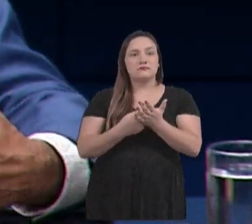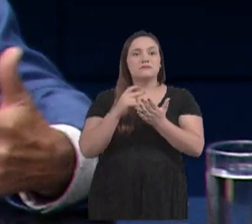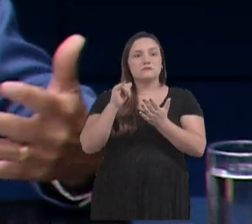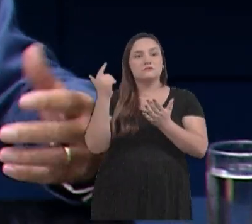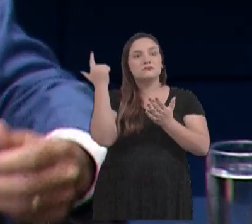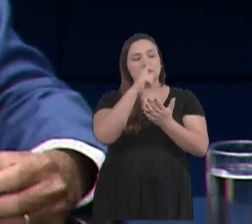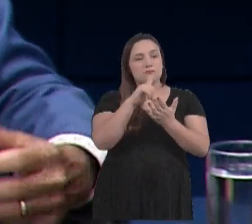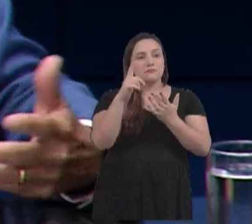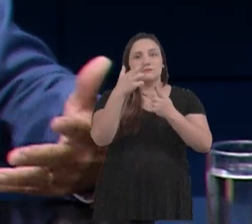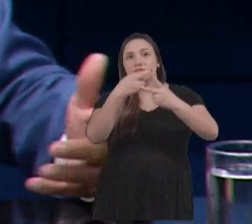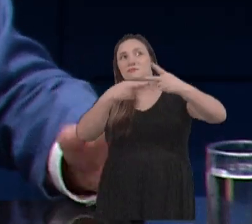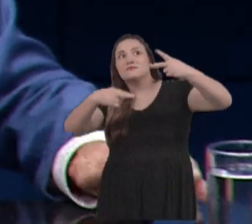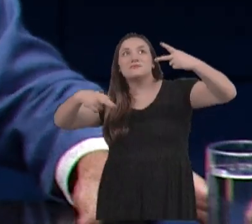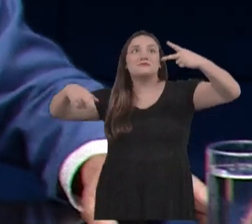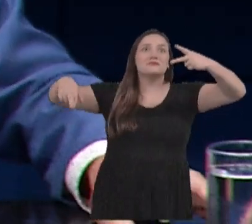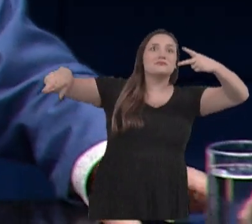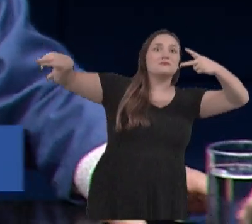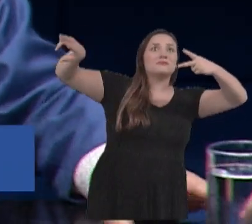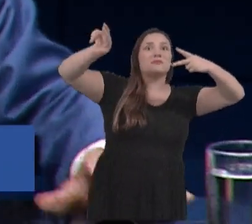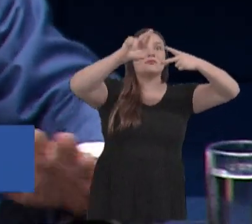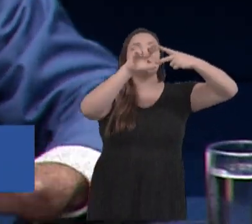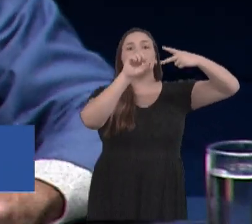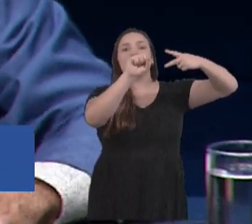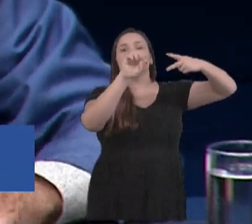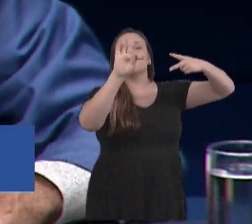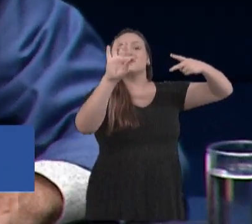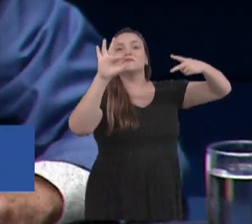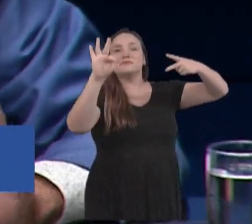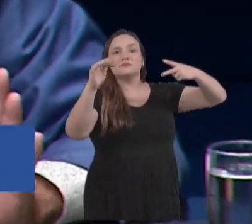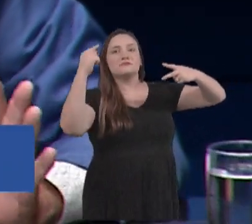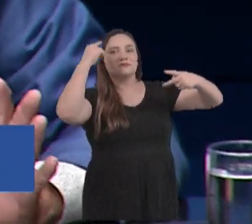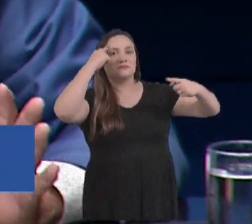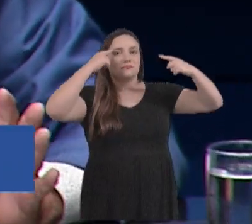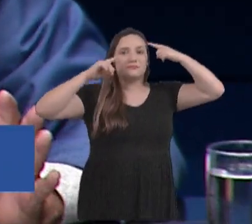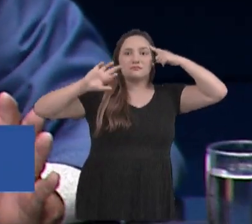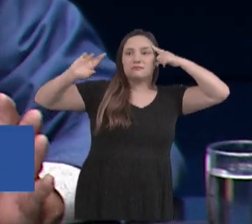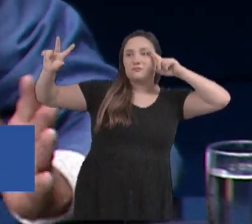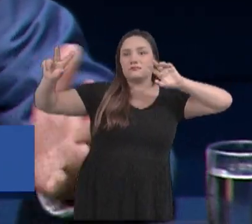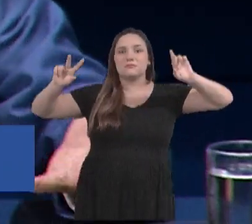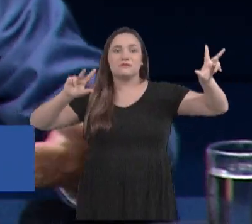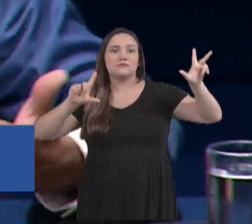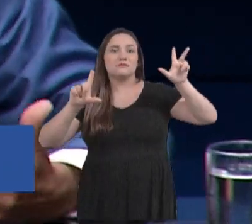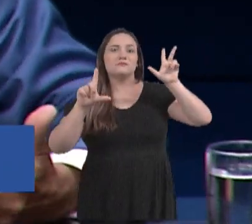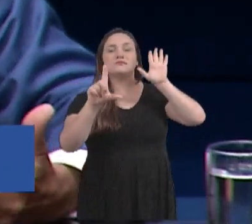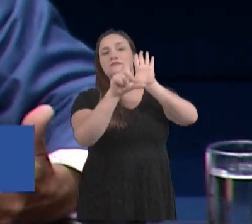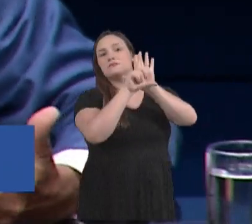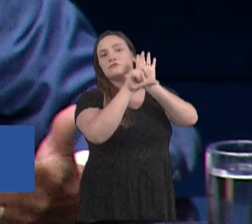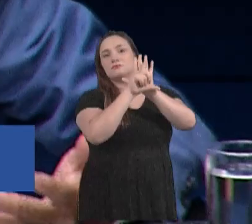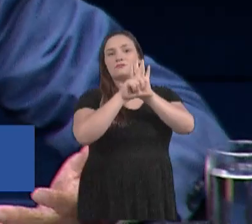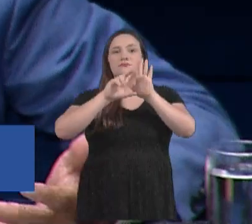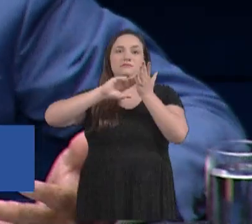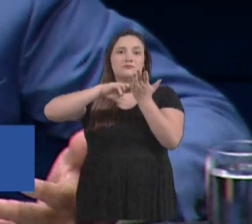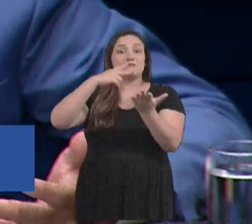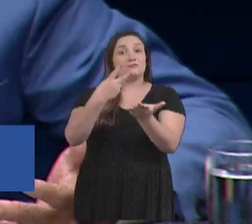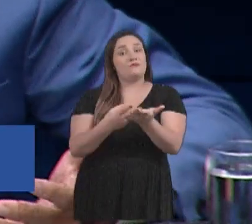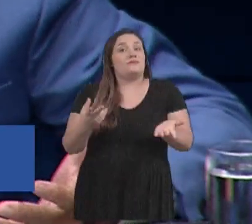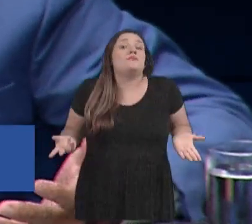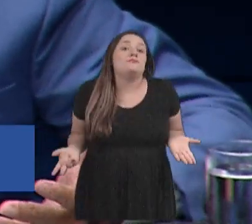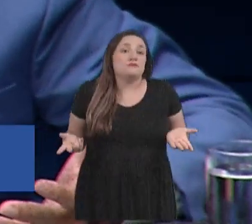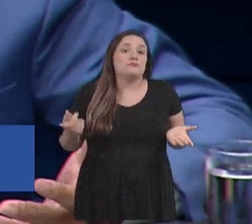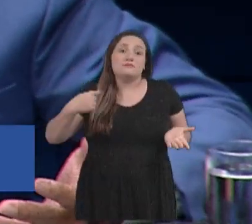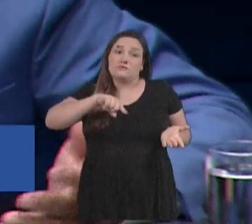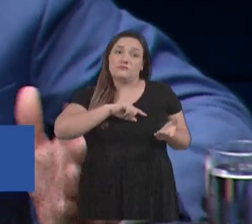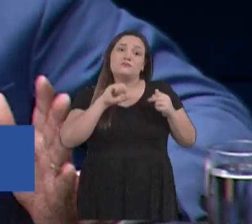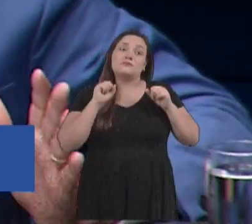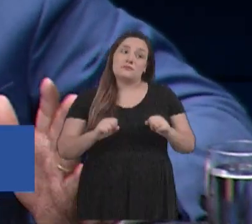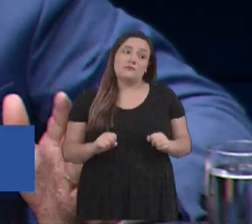até no STF, com juízes e ministros entendendo diferente a letra da lei, por que não nós aqui,